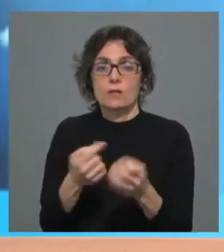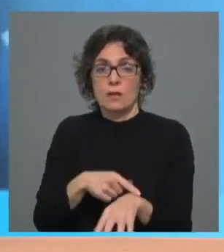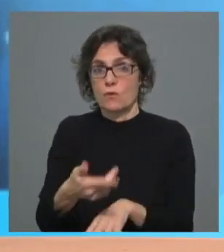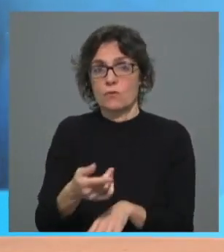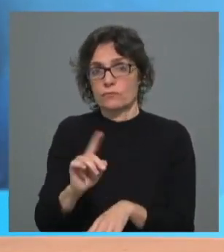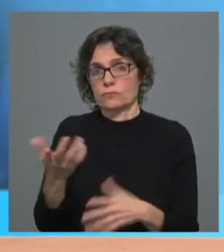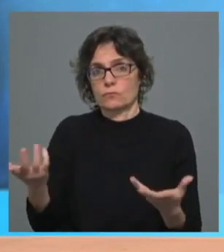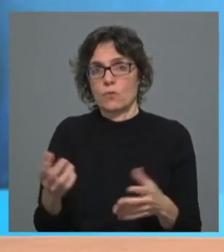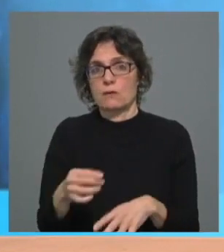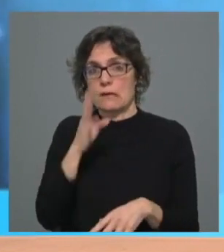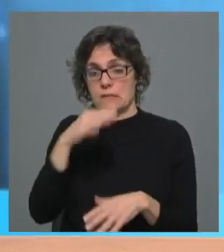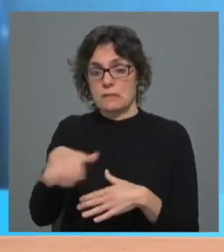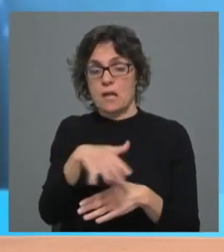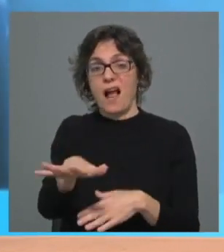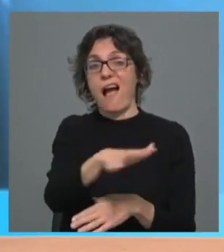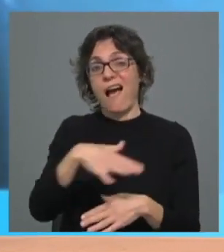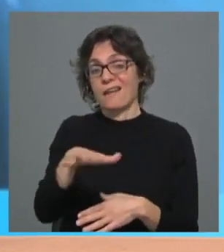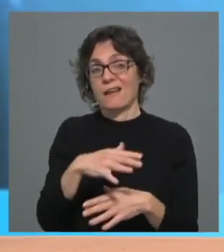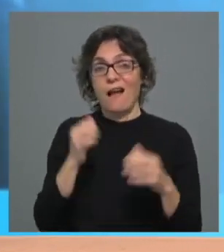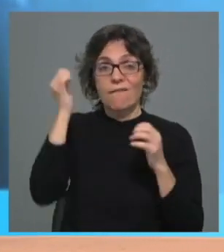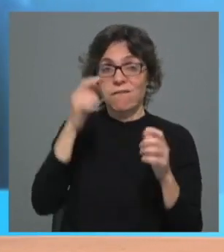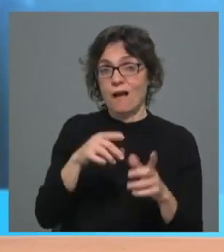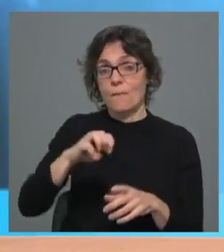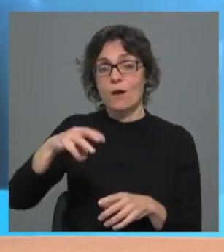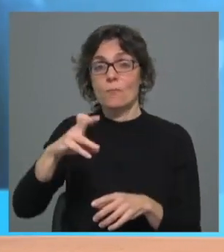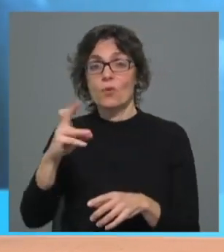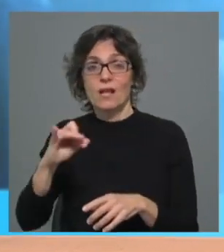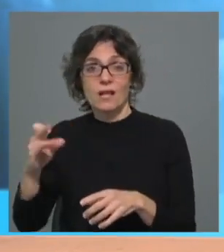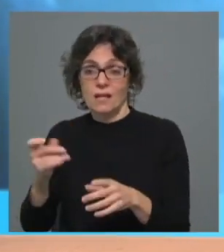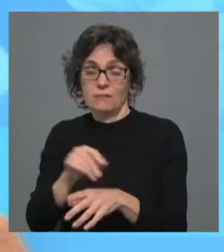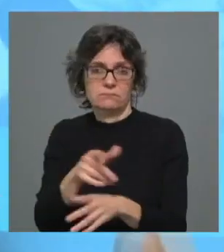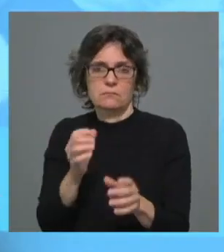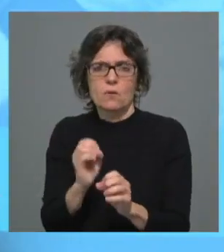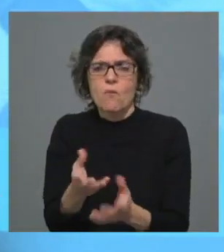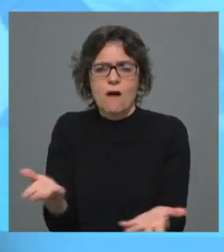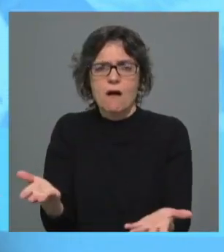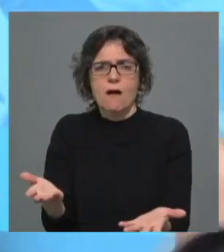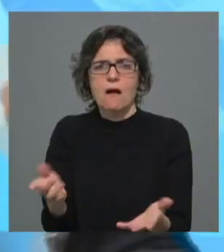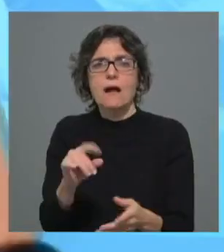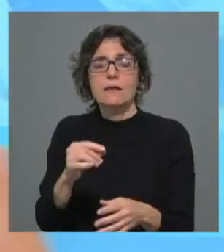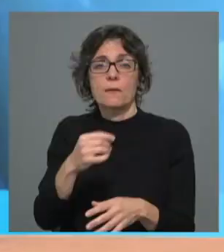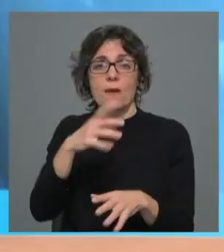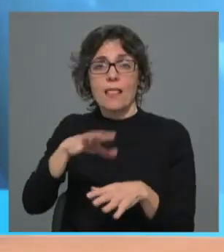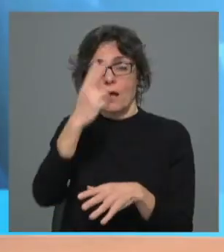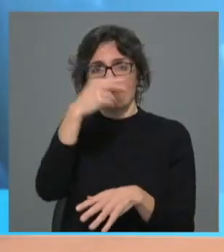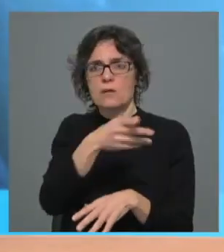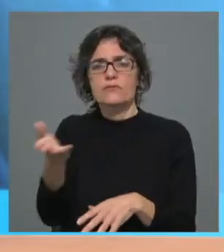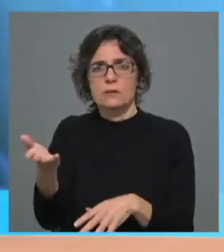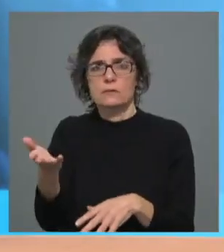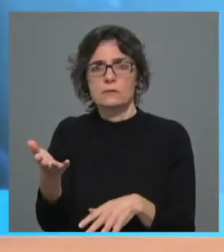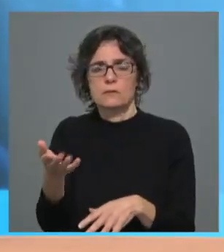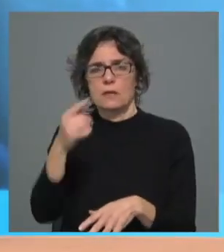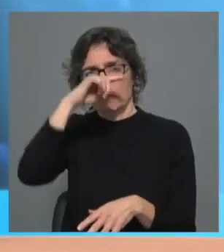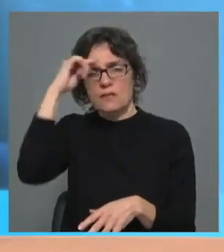propriamente da moradia ou da fama por exemplo que também que também tenho ou muito menos do castelo que é difícil entrar lá dentro e há